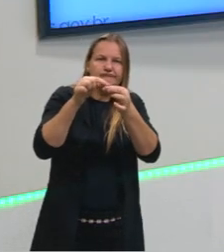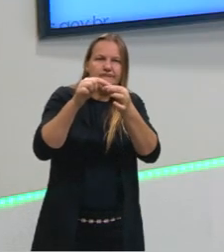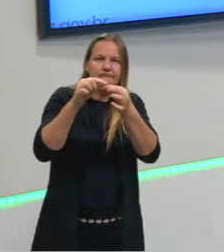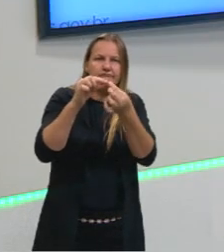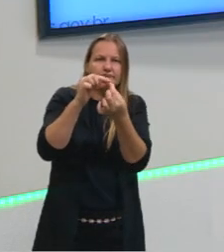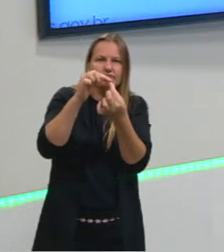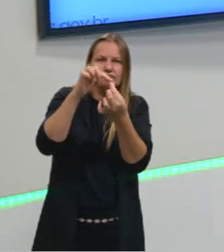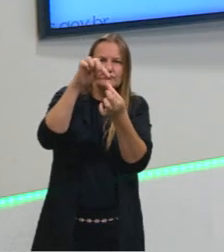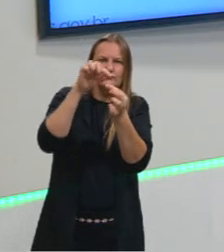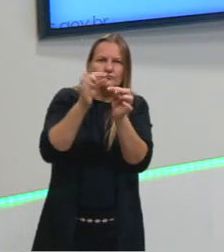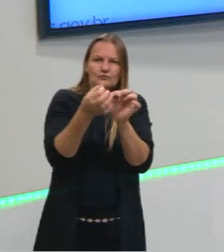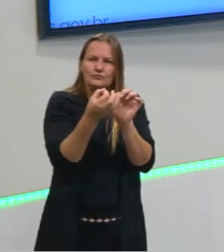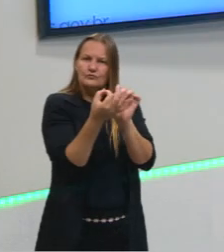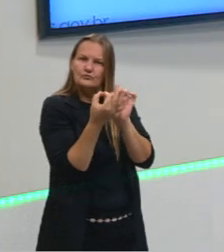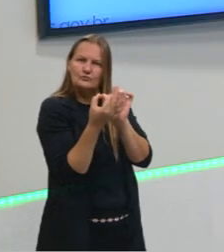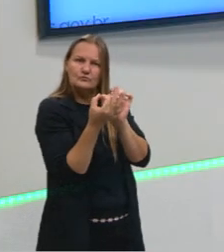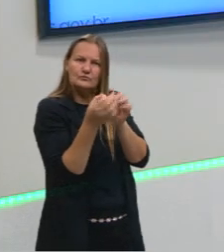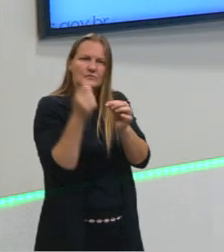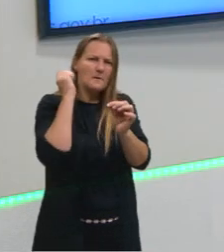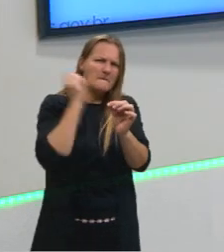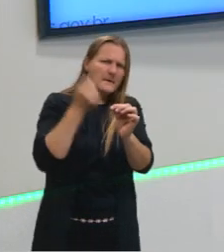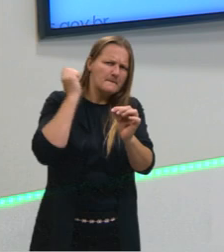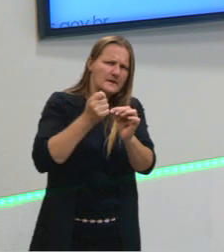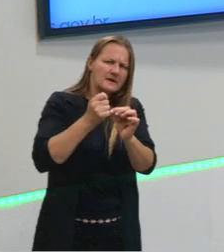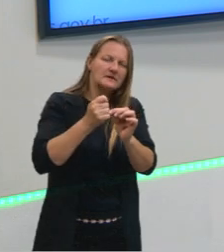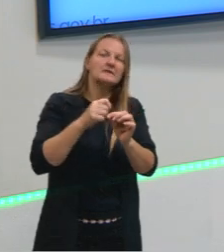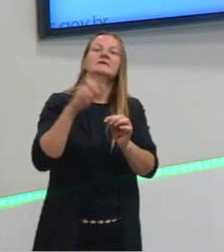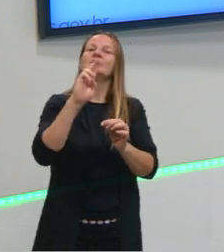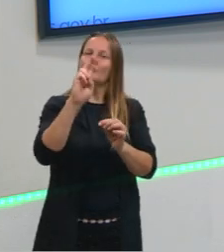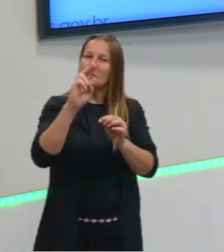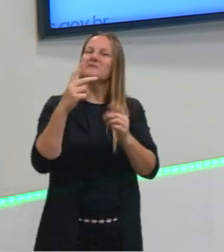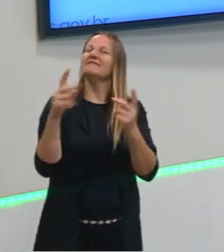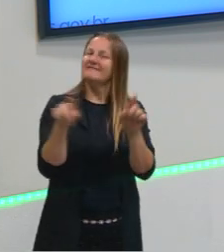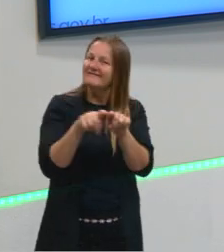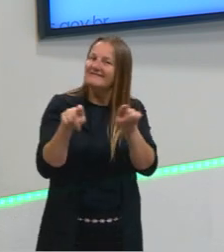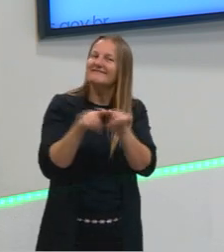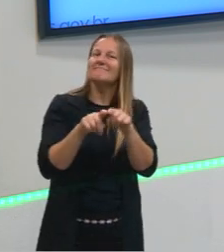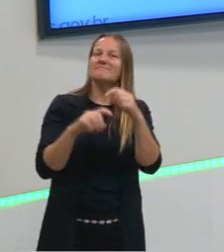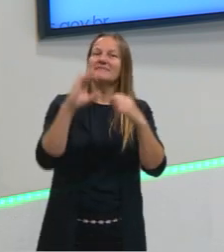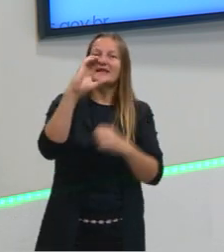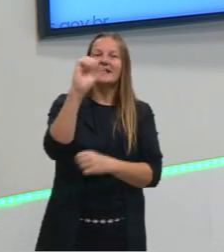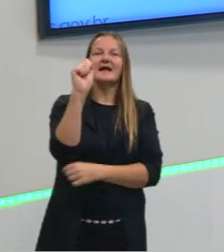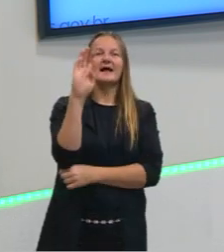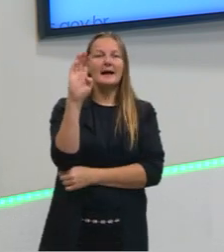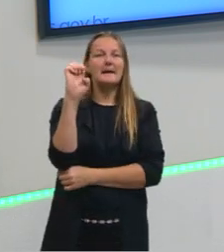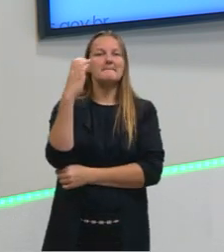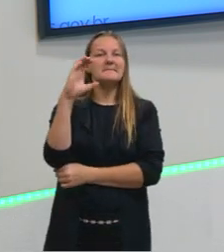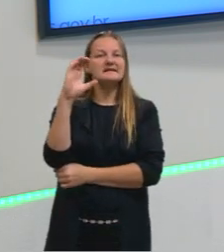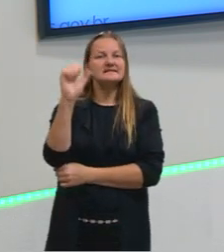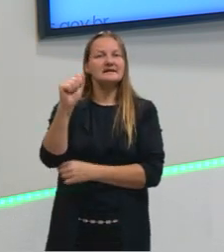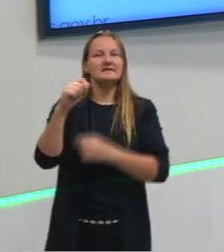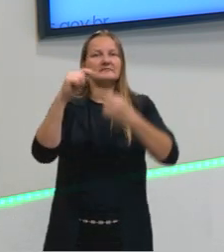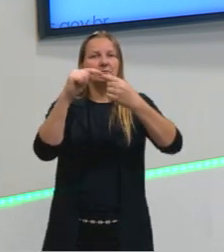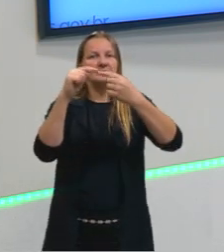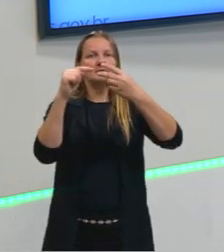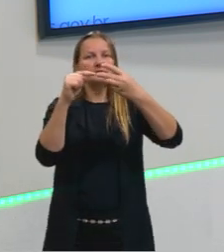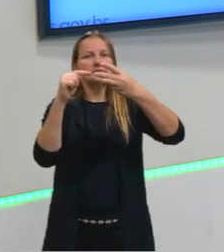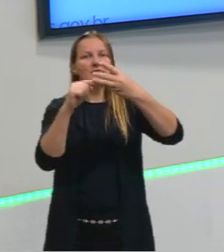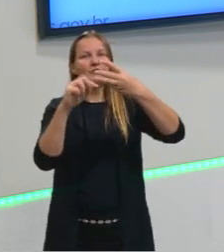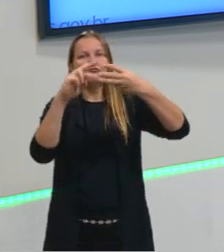a parte fininha e aquela parte onde a gente bate com o martelo essa parte que a gente bate a gente chama de cabeça